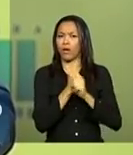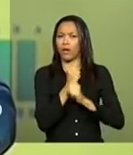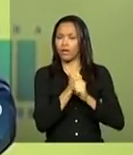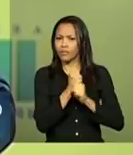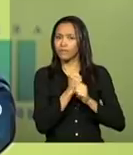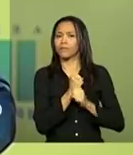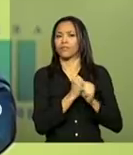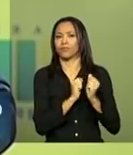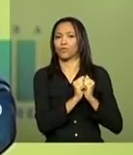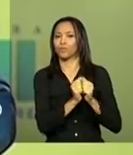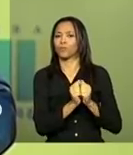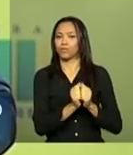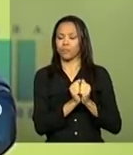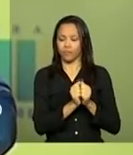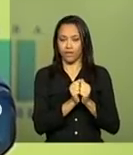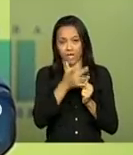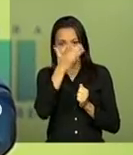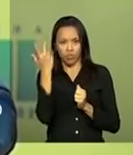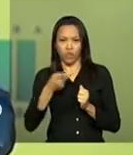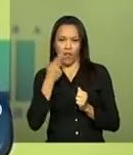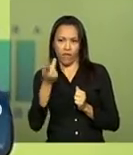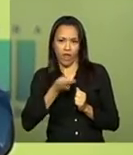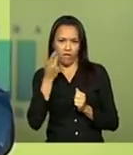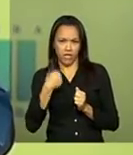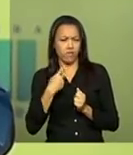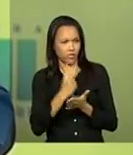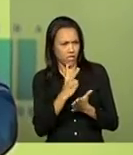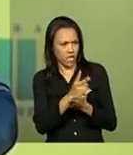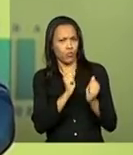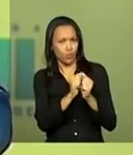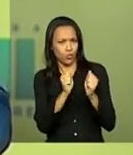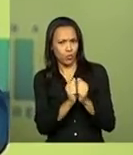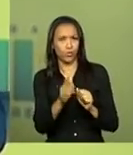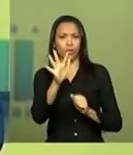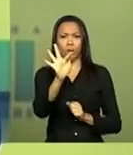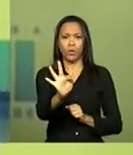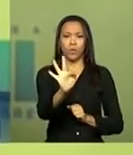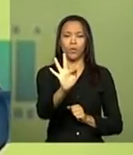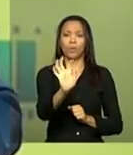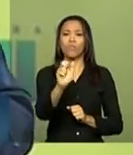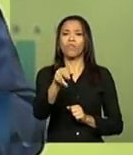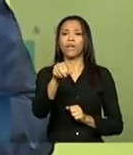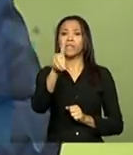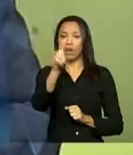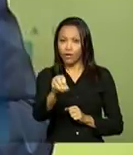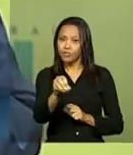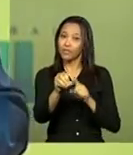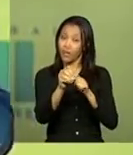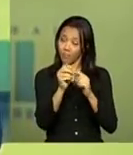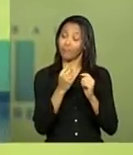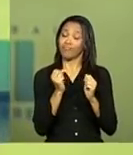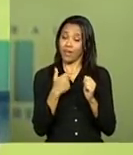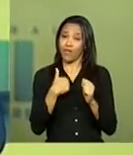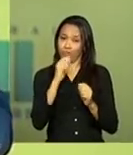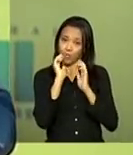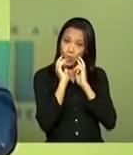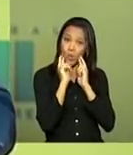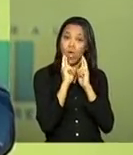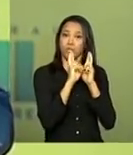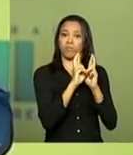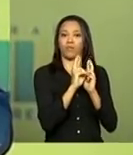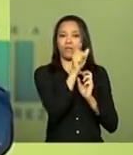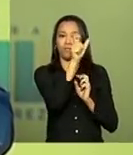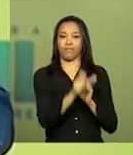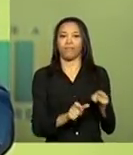e as pessoas muitas vezes falavam que eu estava sempre junto com o Fernando Haddad, porque era a pessoa realmente que eu tenho grande consideração.